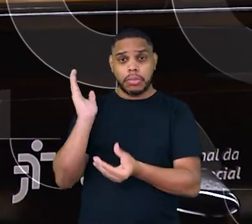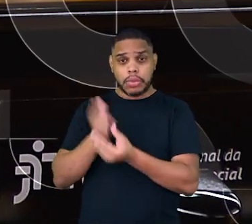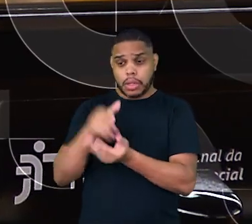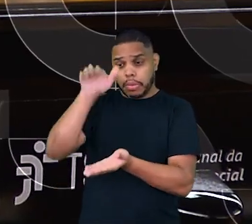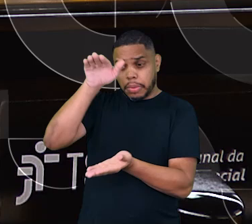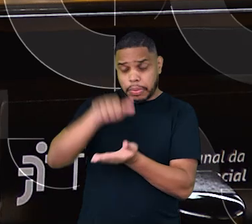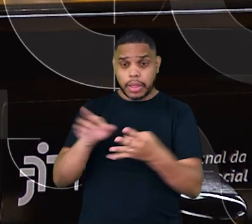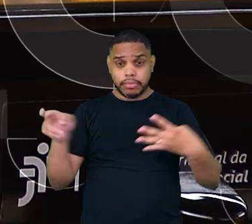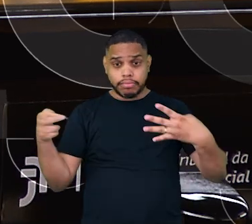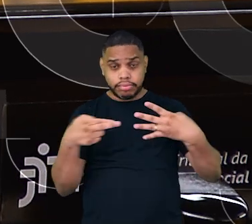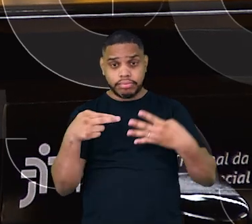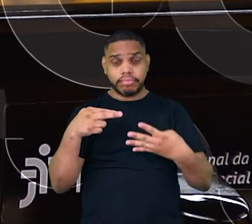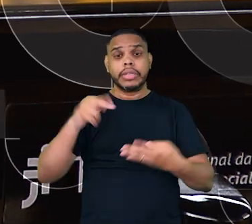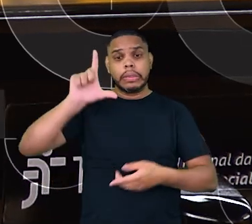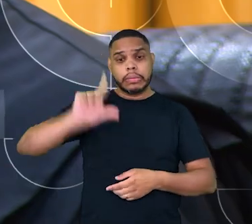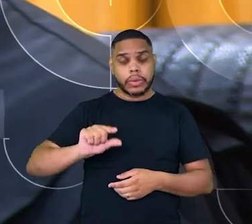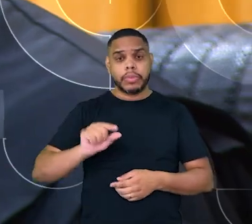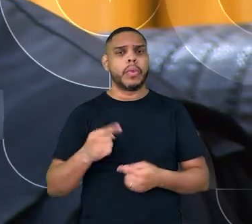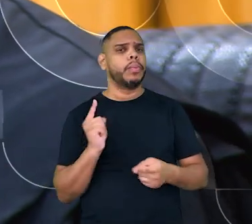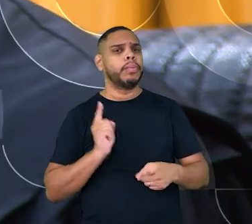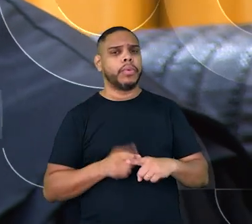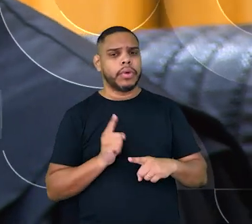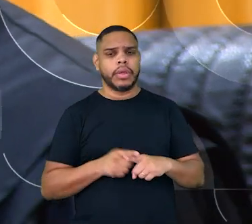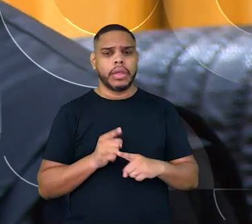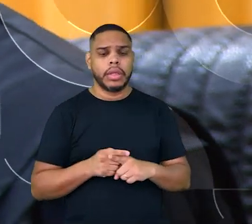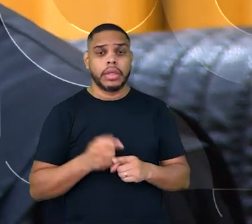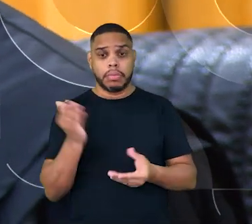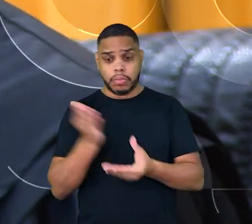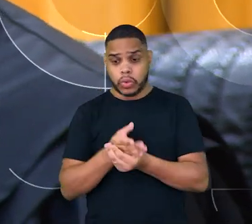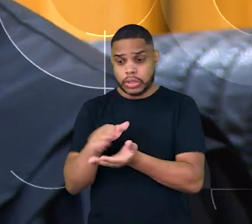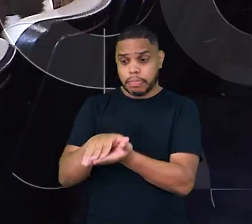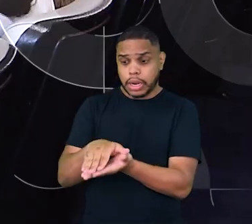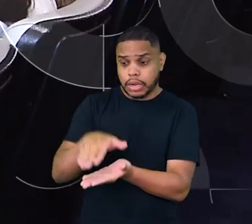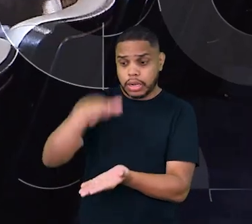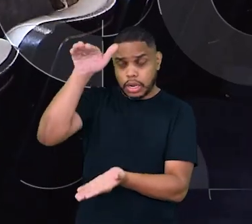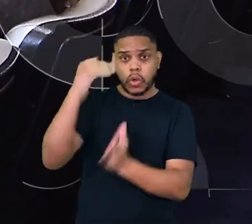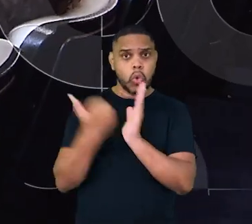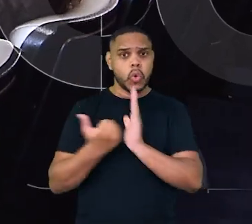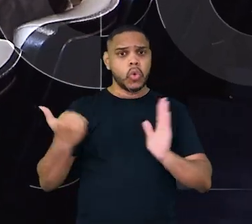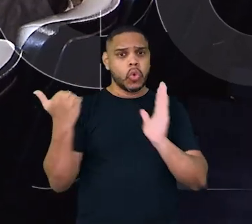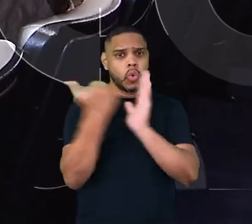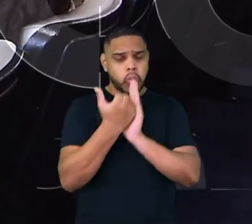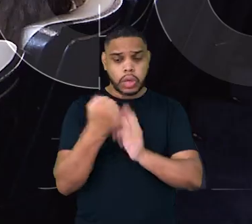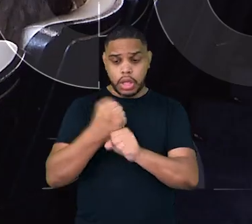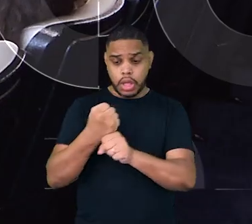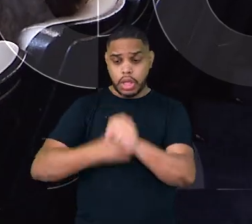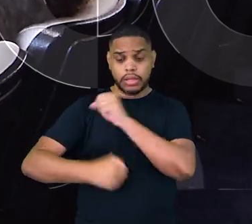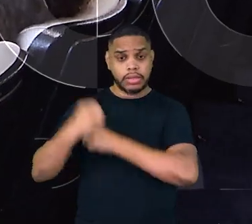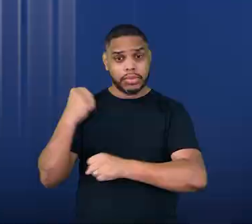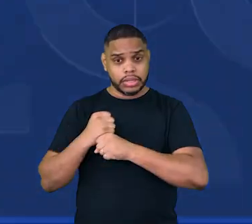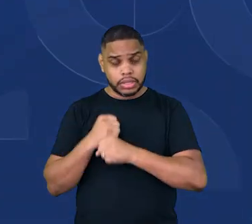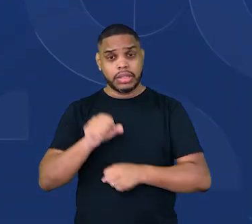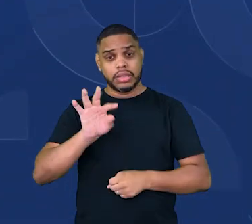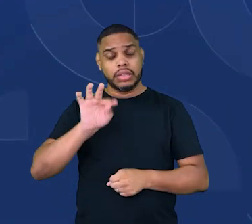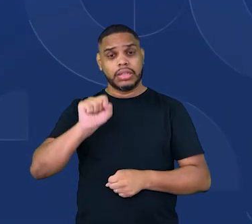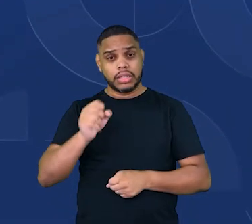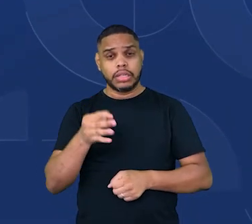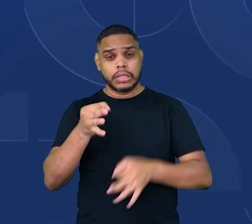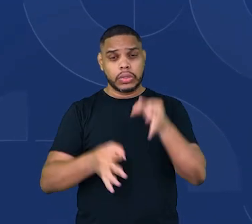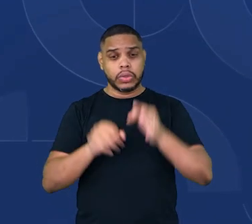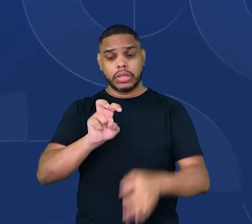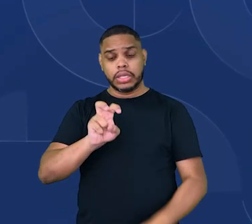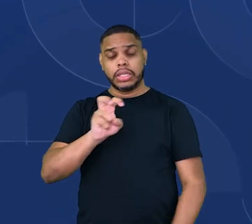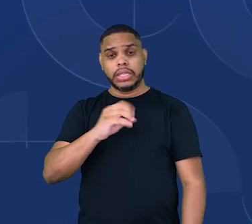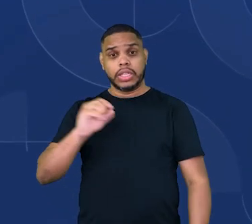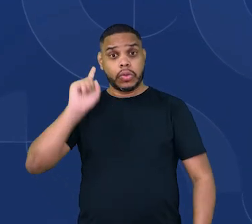de recursos que chegam à Corte. Isso porque a quantidade de julgados é expressiva. Só no ano passado, o TST julgou